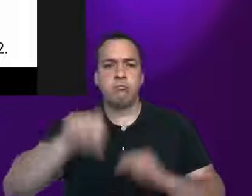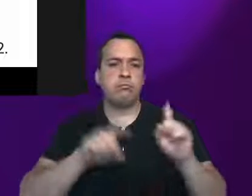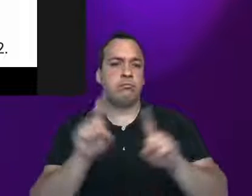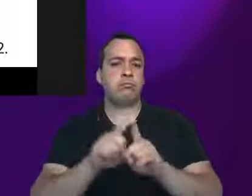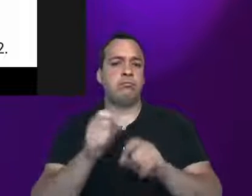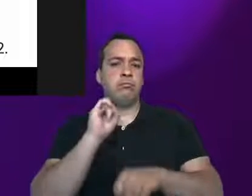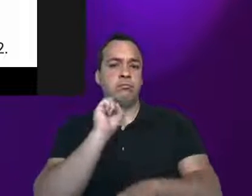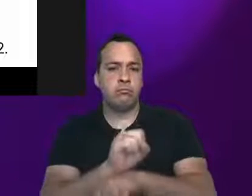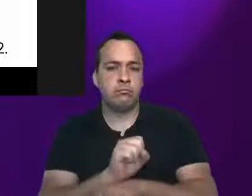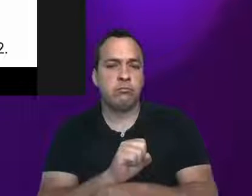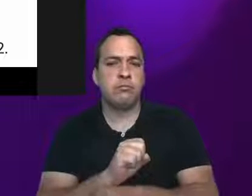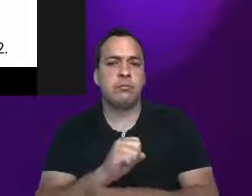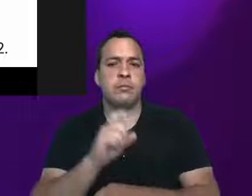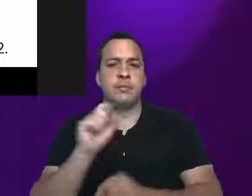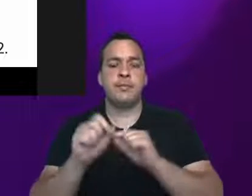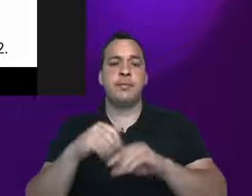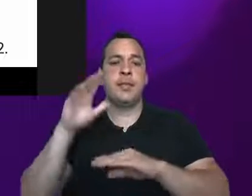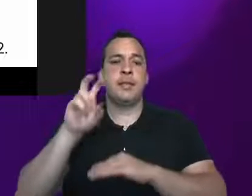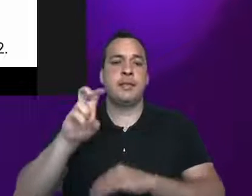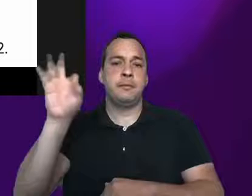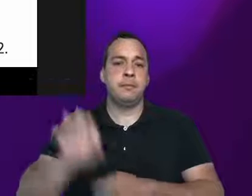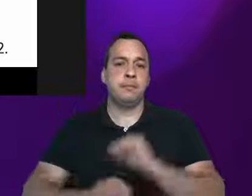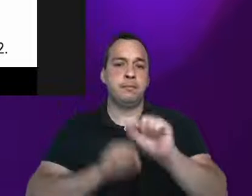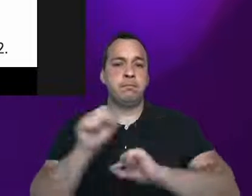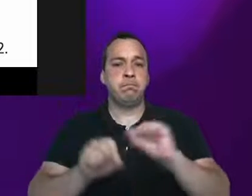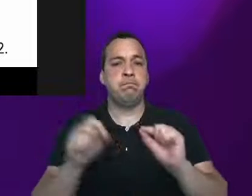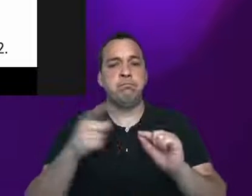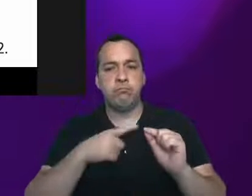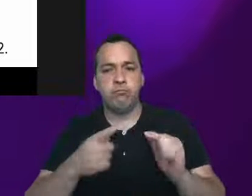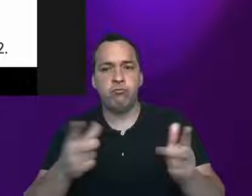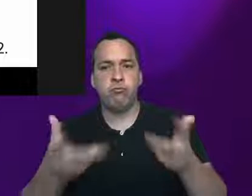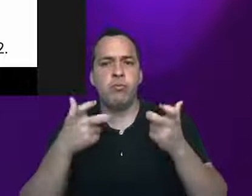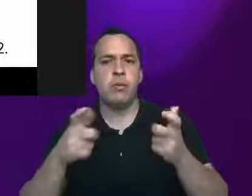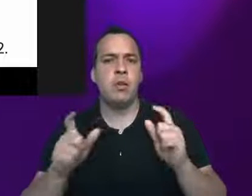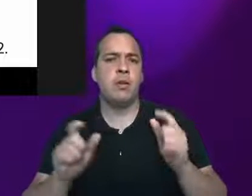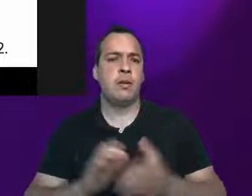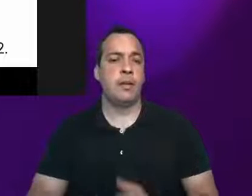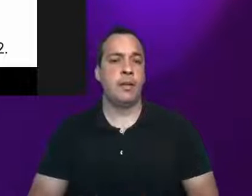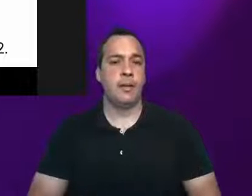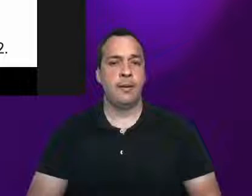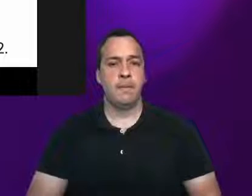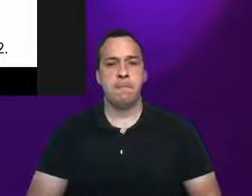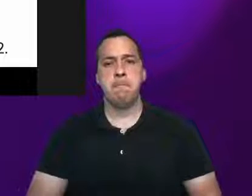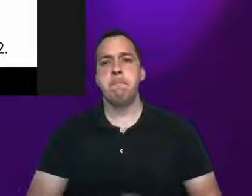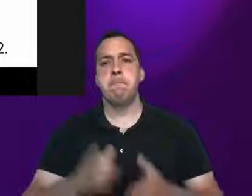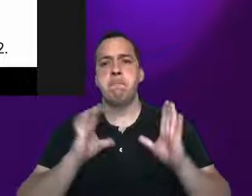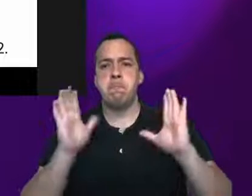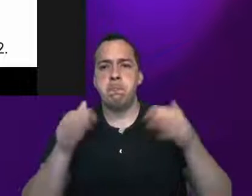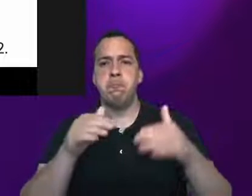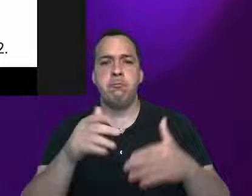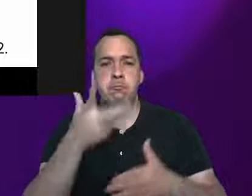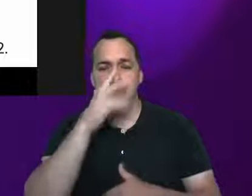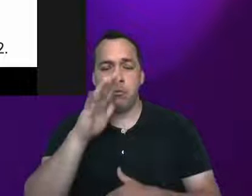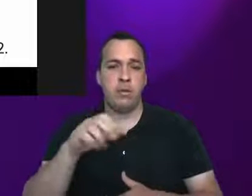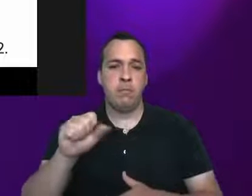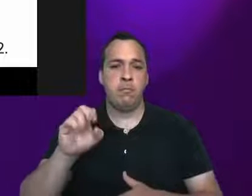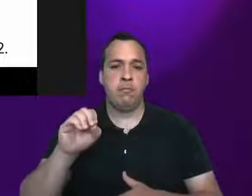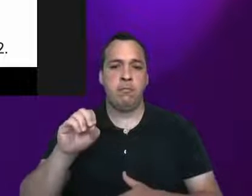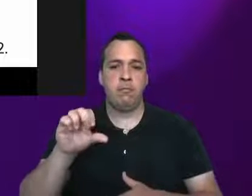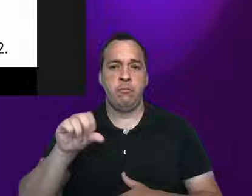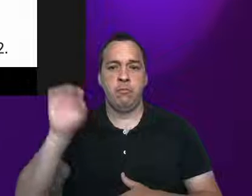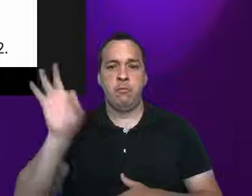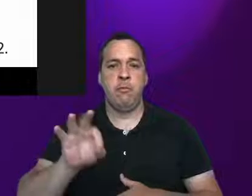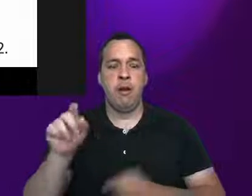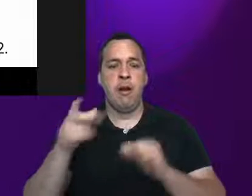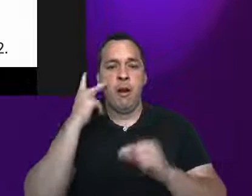colapsabilidade maior do que 50%, eu tenho uma sensibilidade, uma especificidade bem razoável, de 80% a 90%, desse